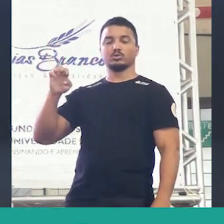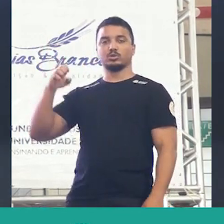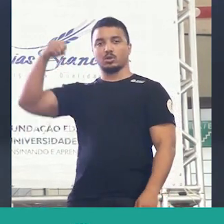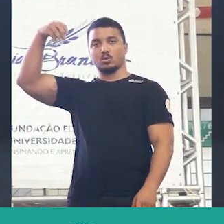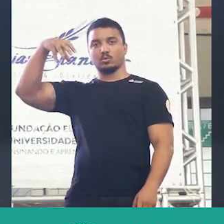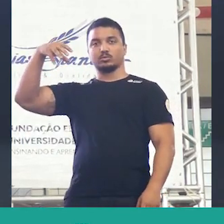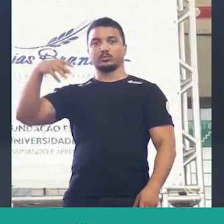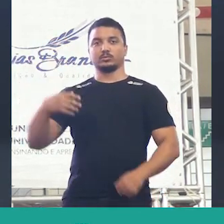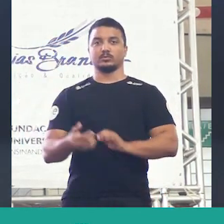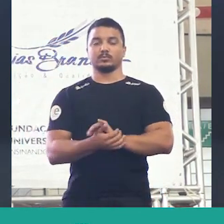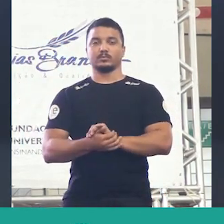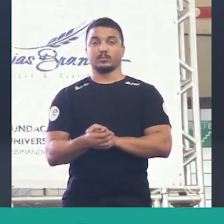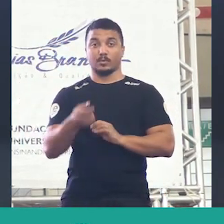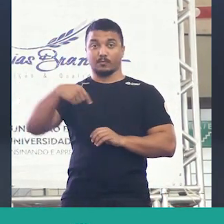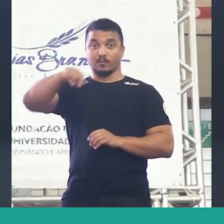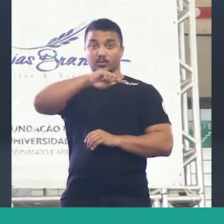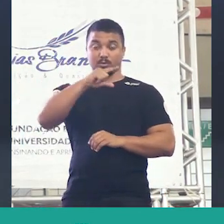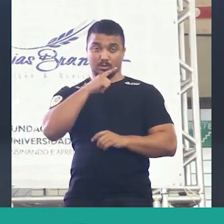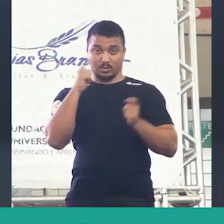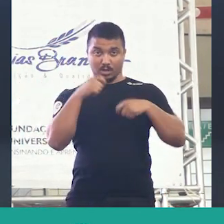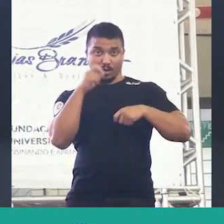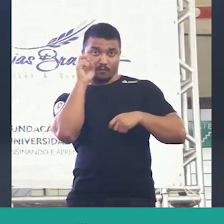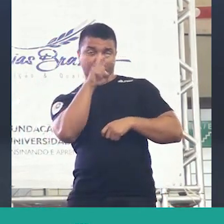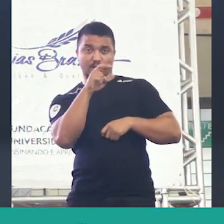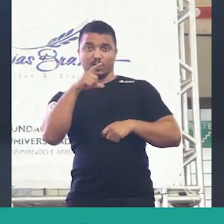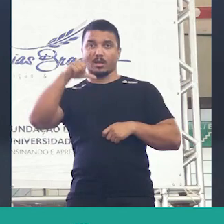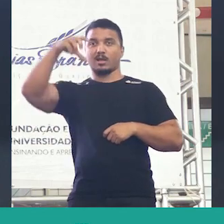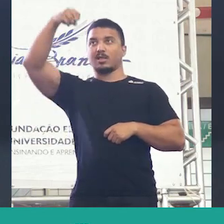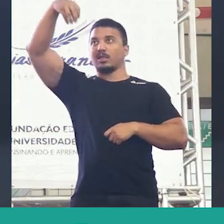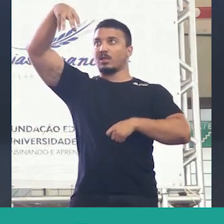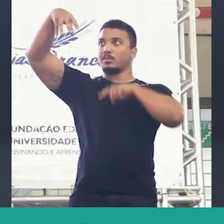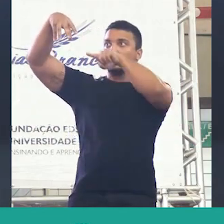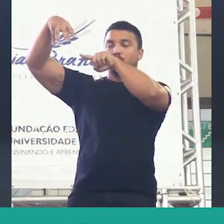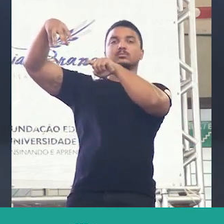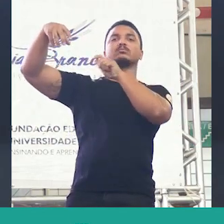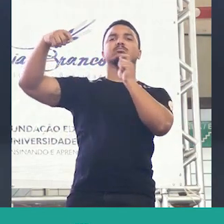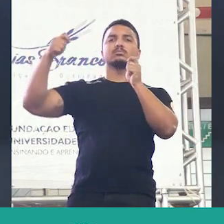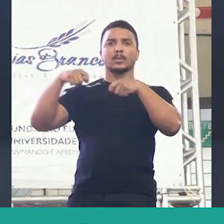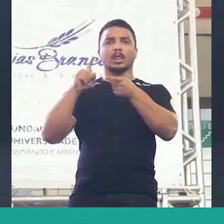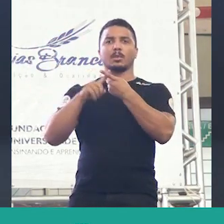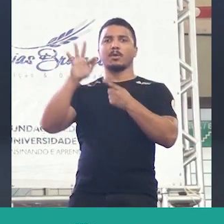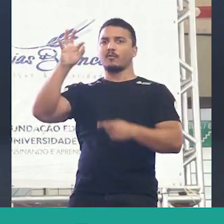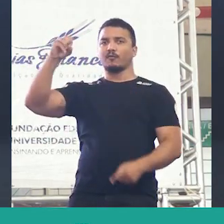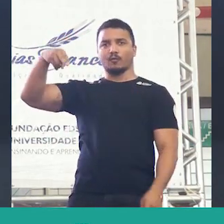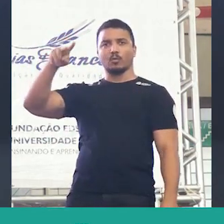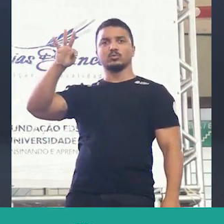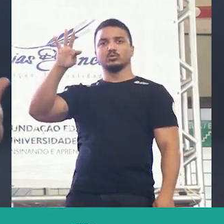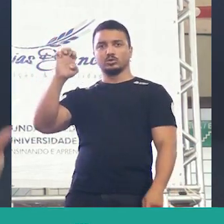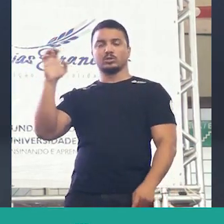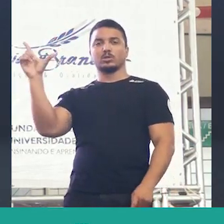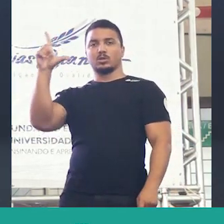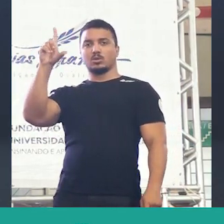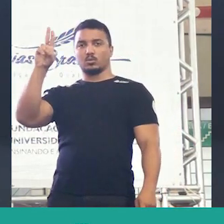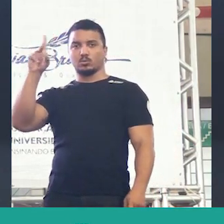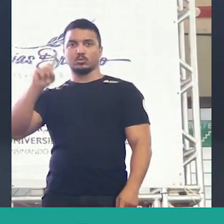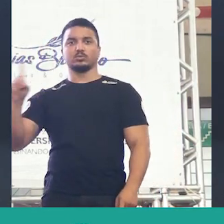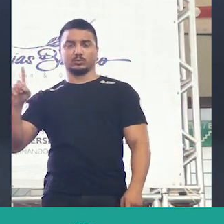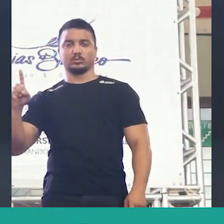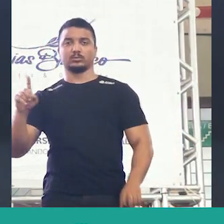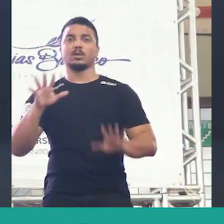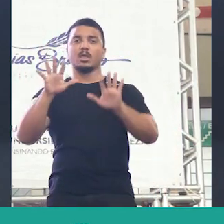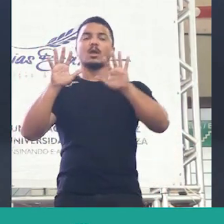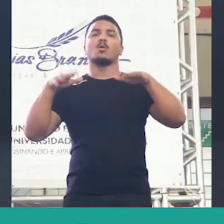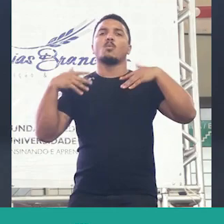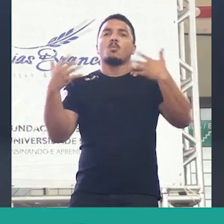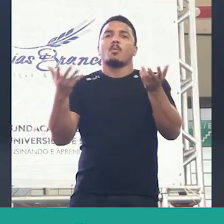luz. Vocês estão vendo uma lâmpada ligada? Sim. Então ela é uma fonte de luz.